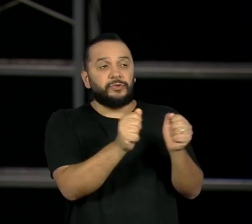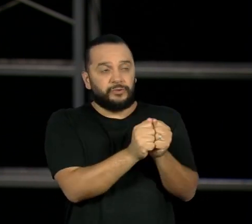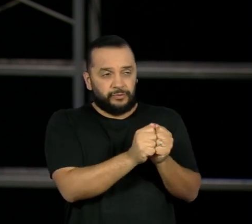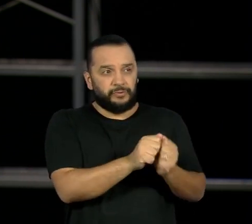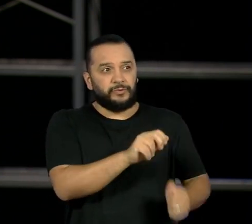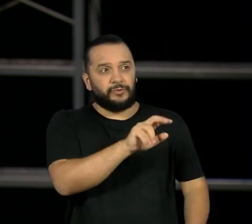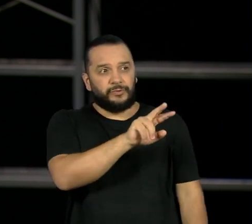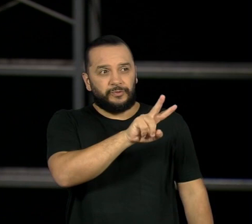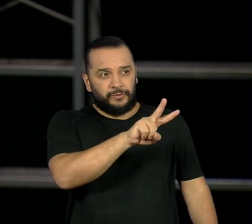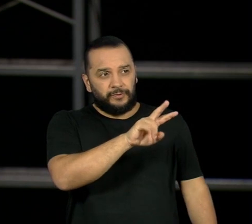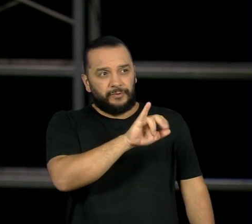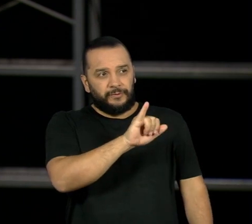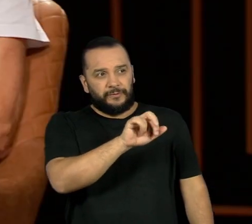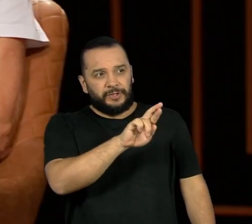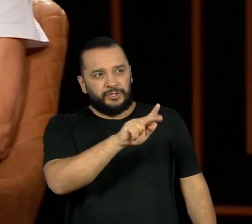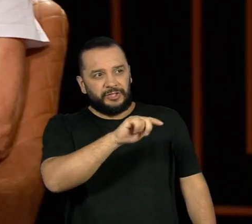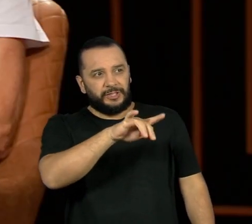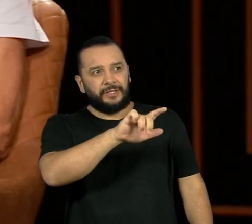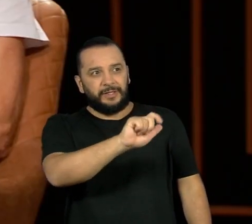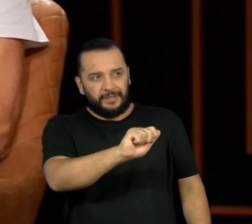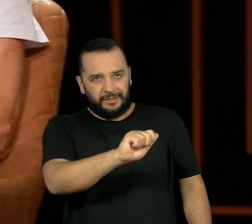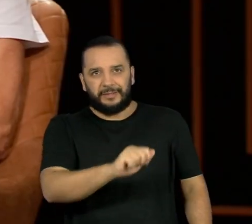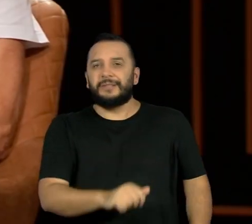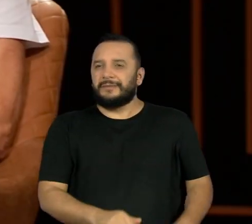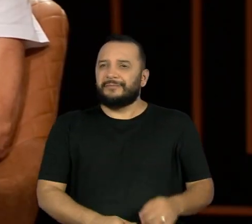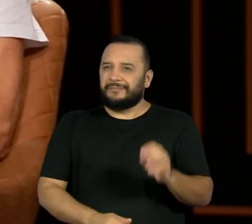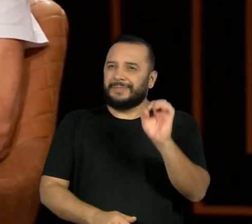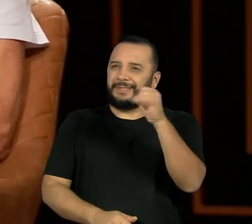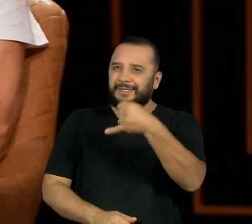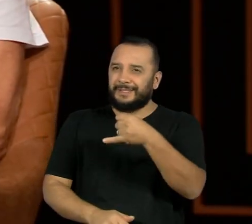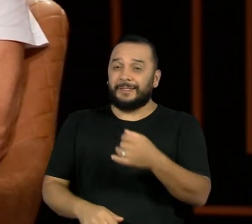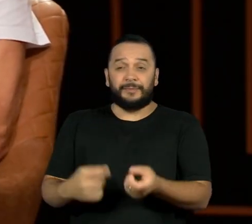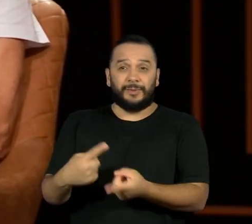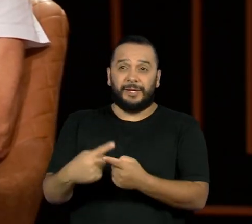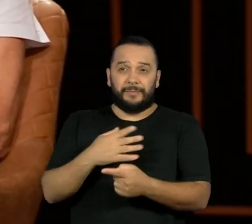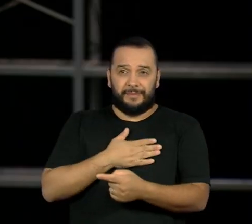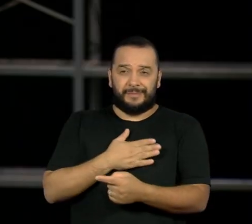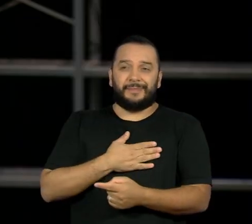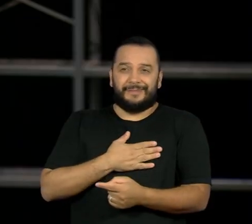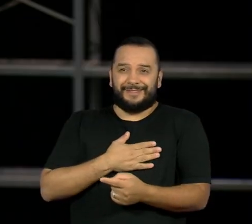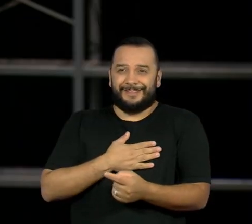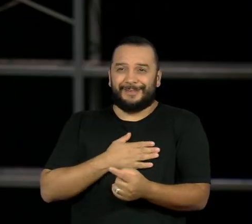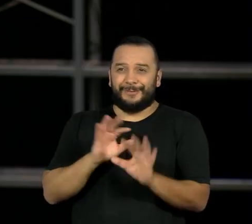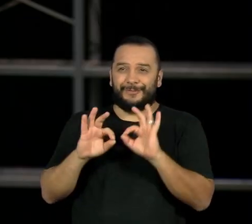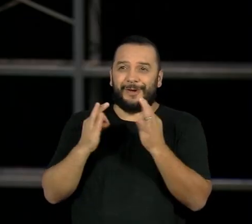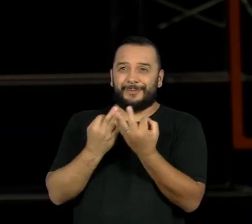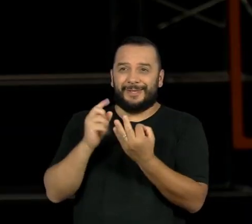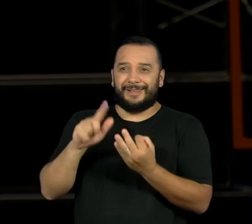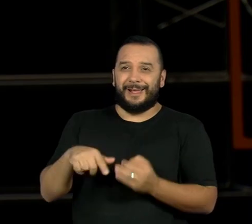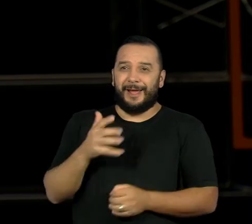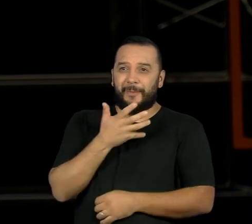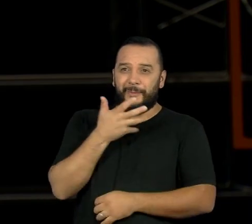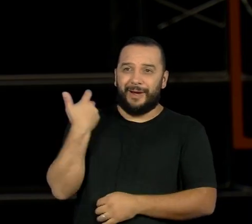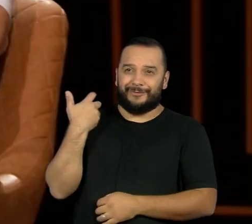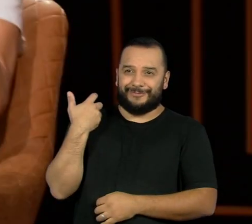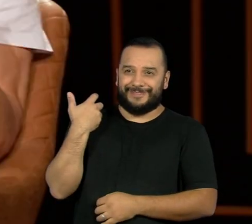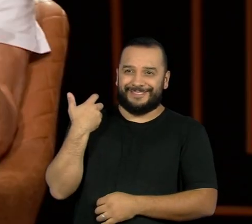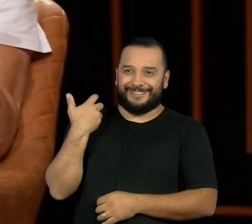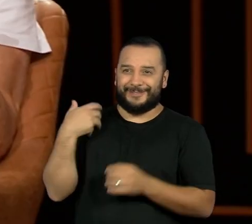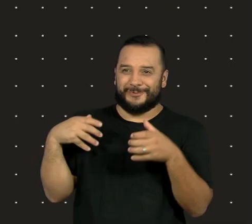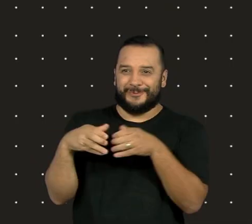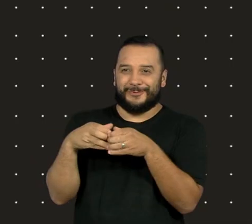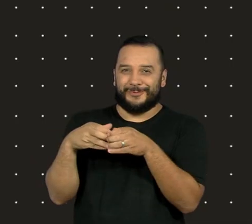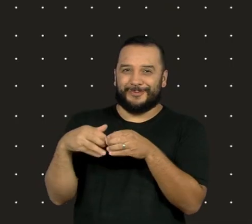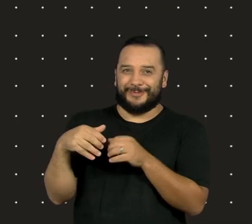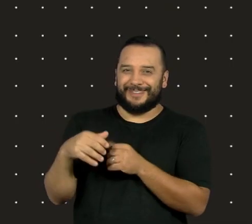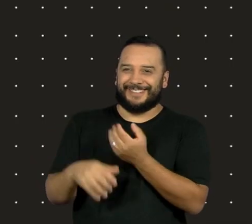Você está trabalhando neste momento. Da Márcia Bujanra, porque família é máfia. Né? Máfia. Nossa família... Primeiro era os